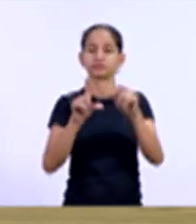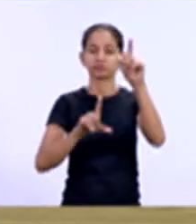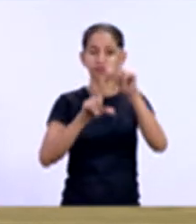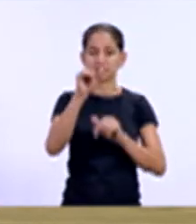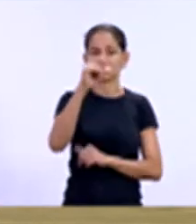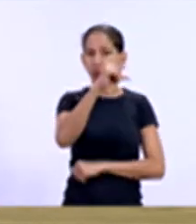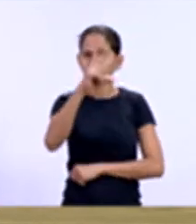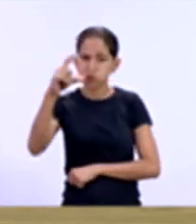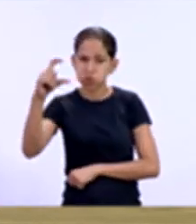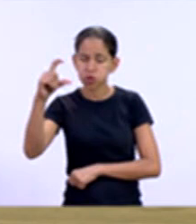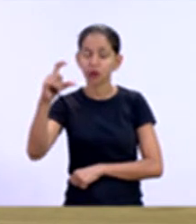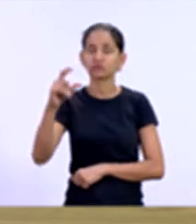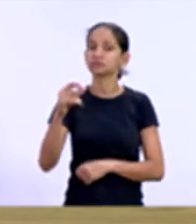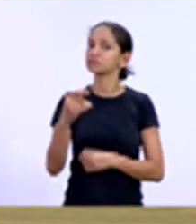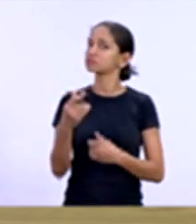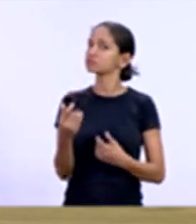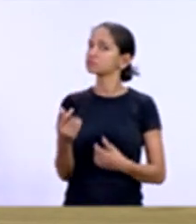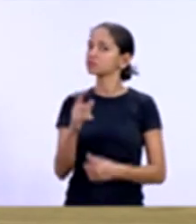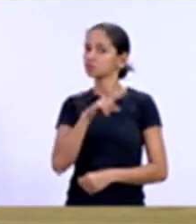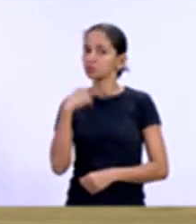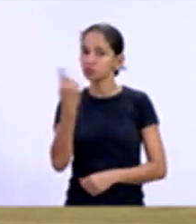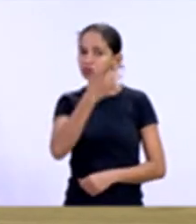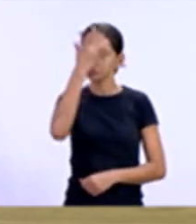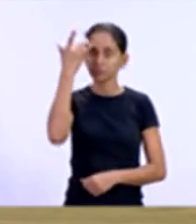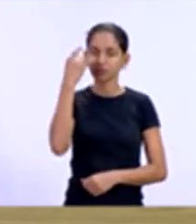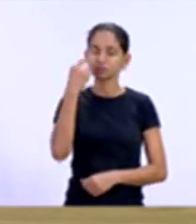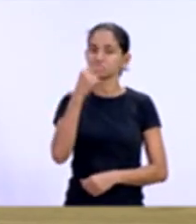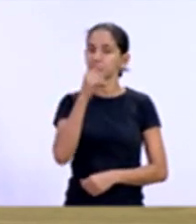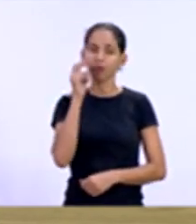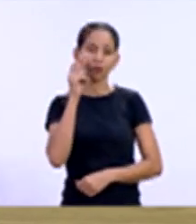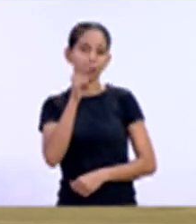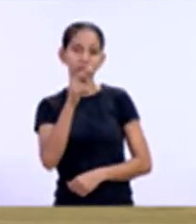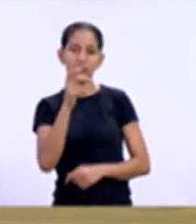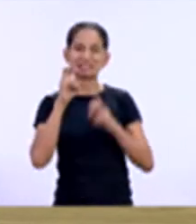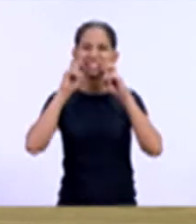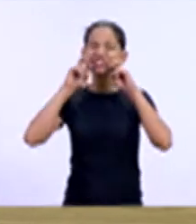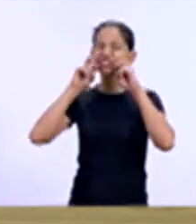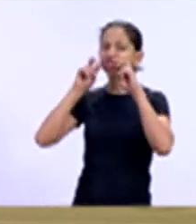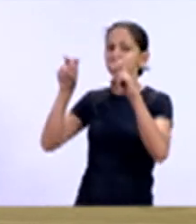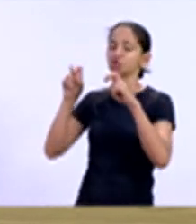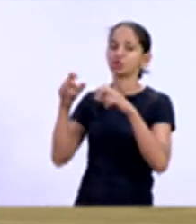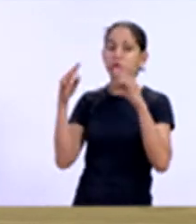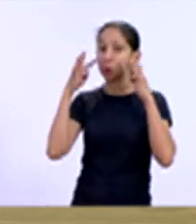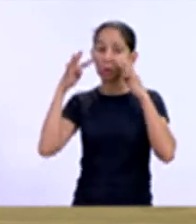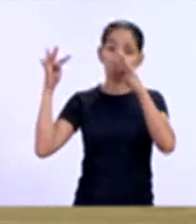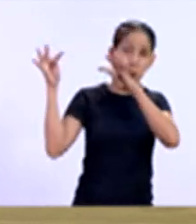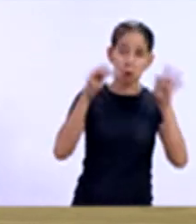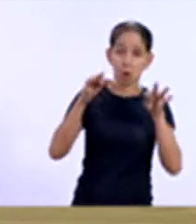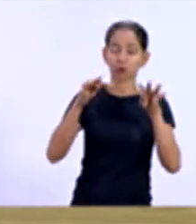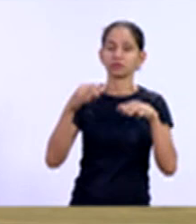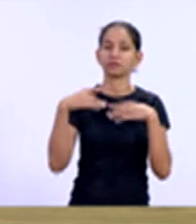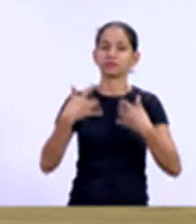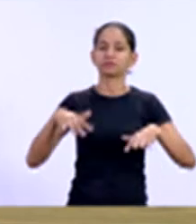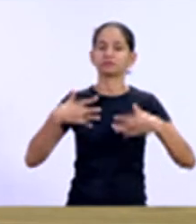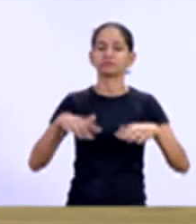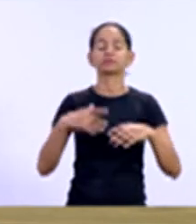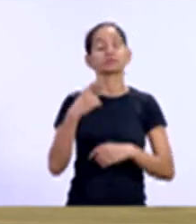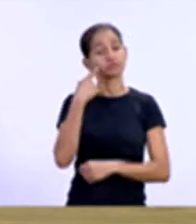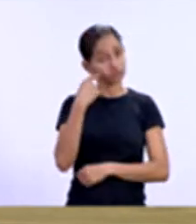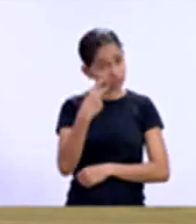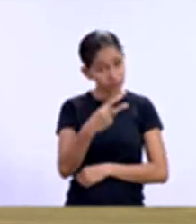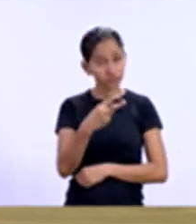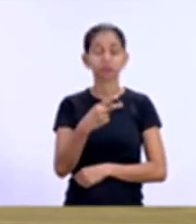maiúscula, a ideia que passa para todo mundo é que você está gritando, né? Então, até isso. Então, você olhar todas essas regrinhas